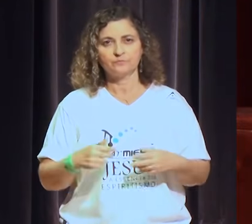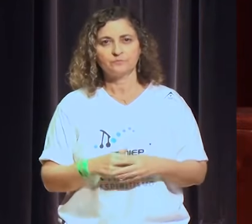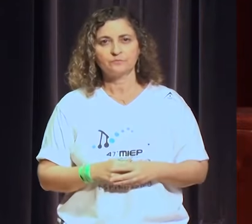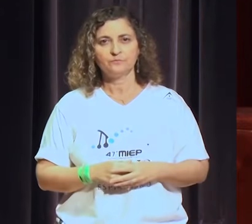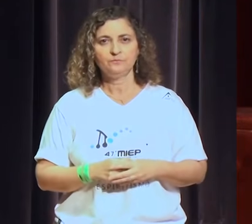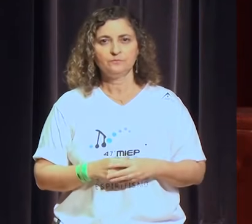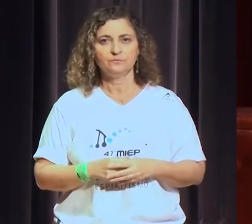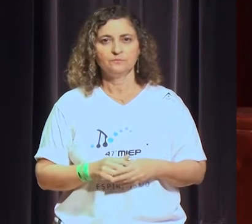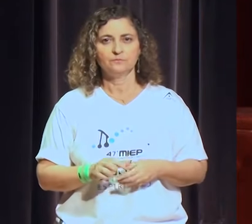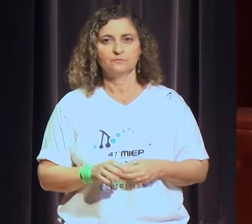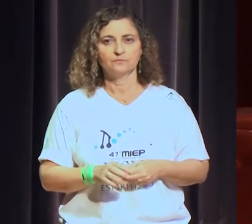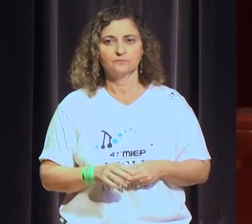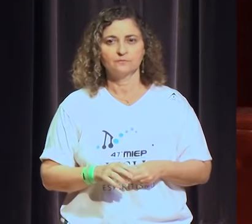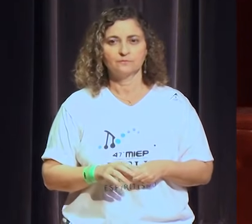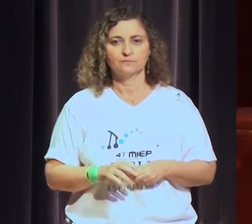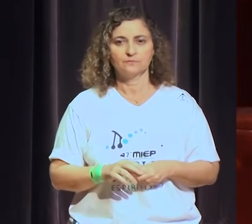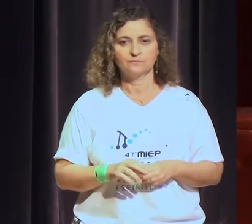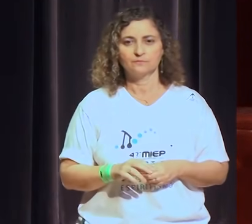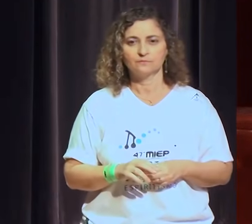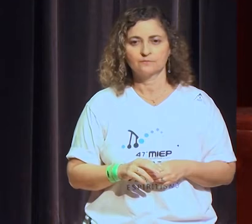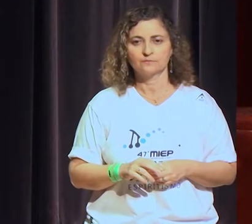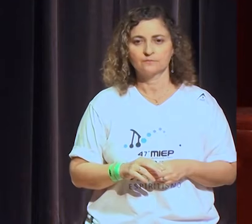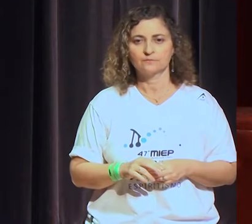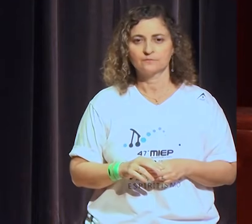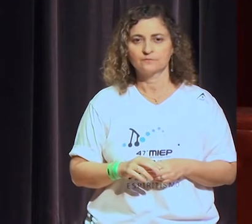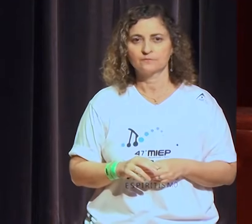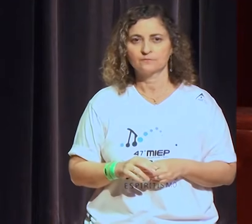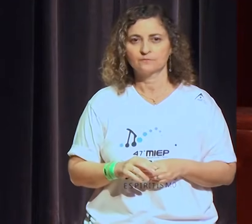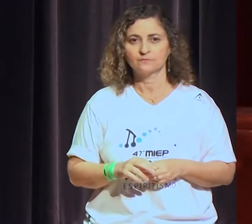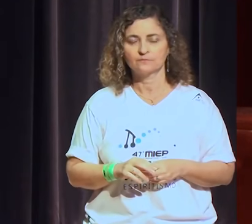agora eu quero falar de um outro aspecto.